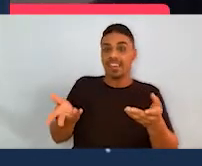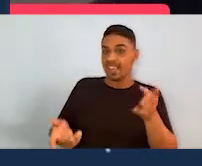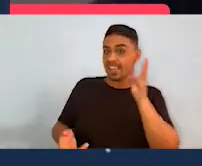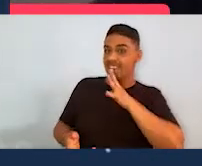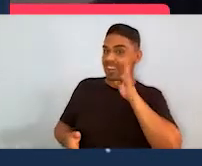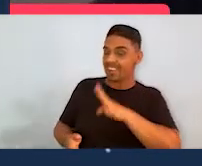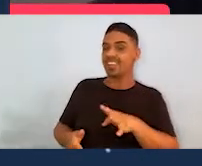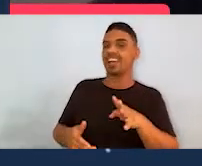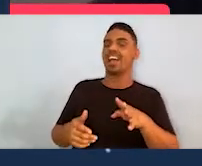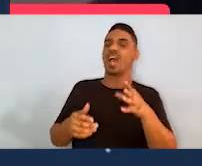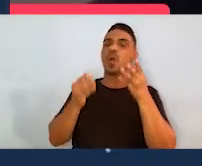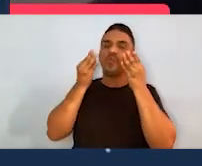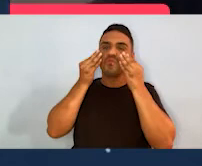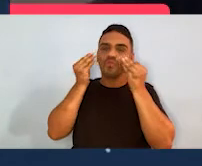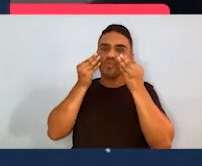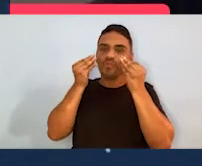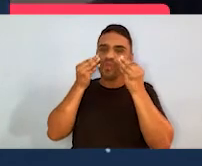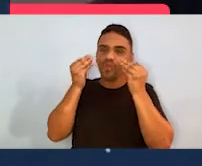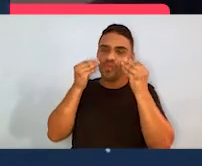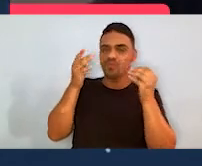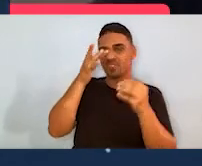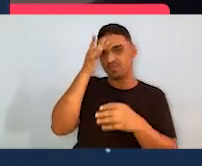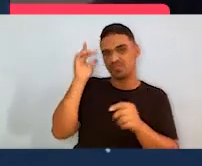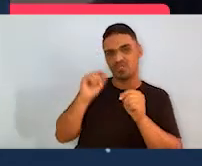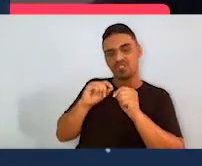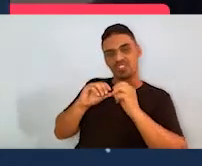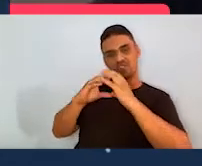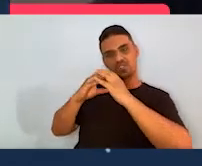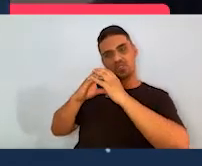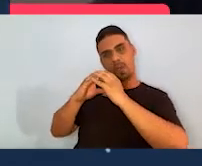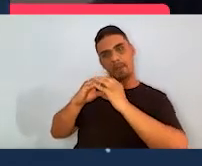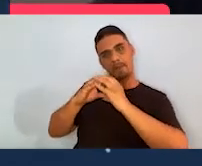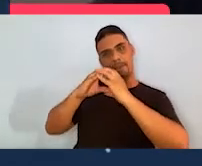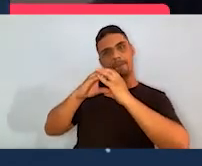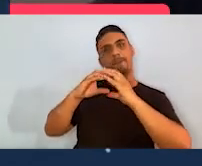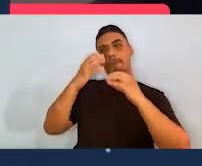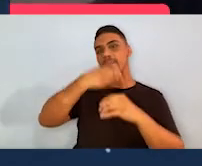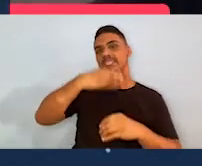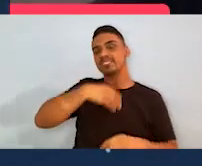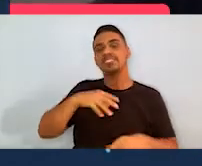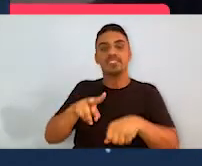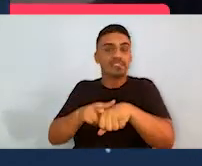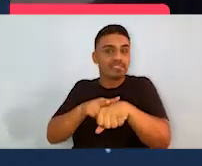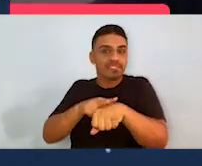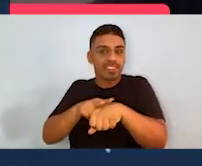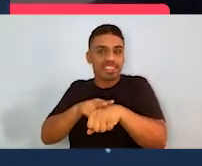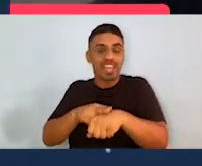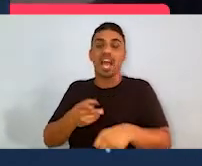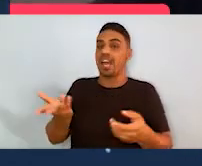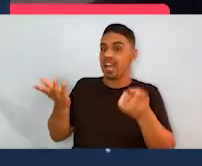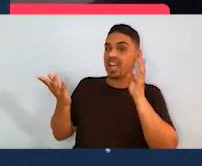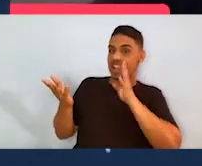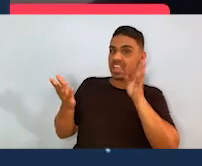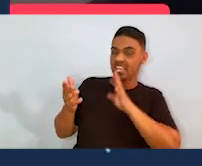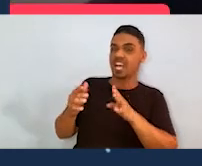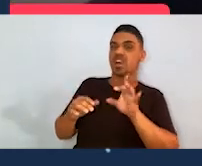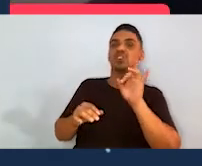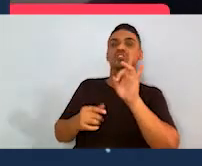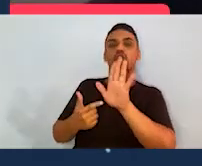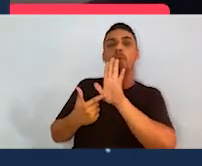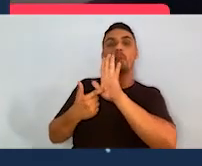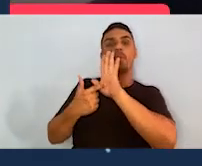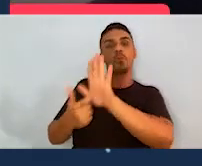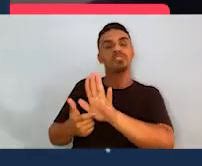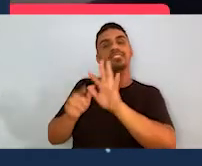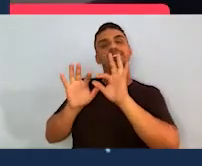muito legal, isso é muito fofo. O pessoal que decide falar, fiz uma maçã verde. Pô, legal. O que eu mostrei ali é só um